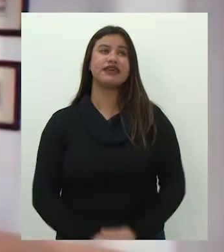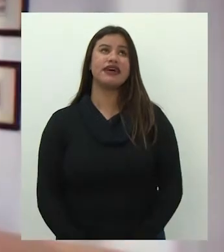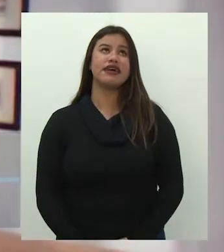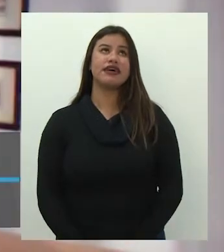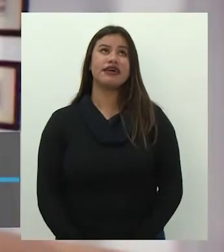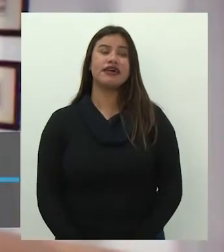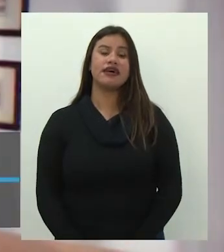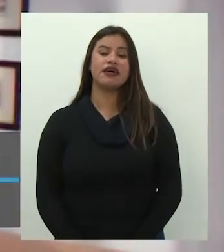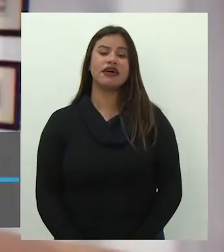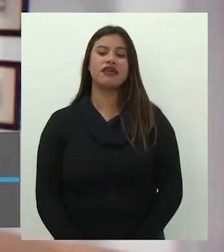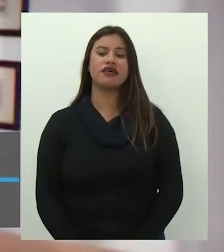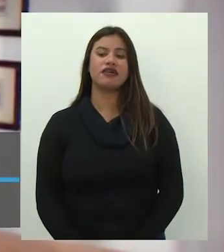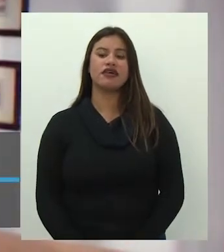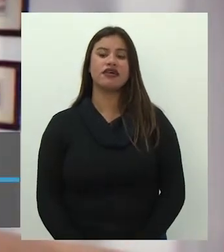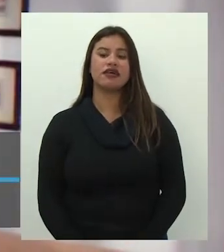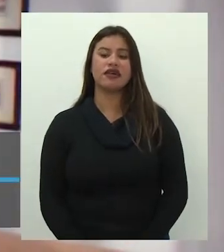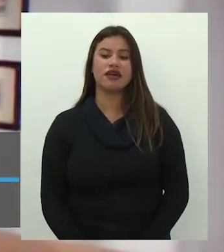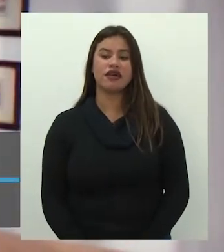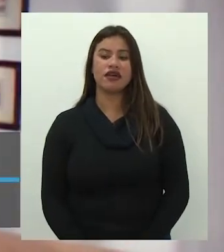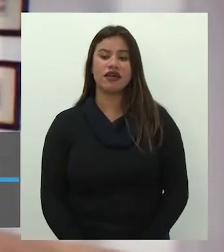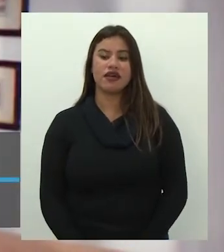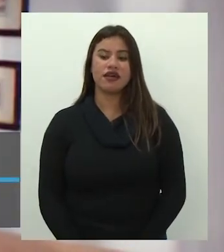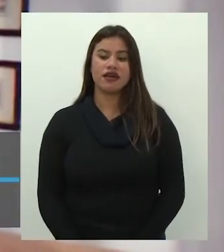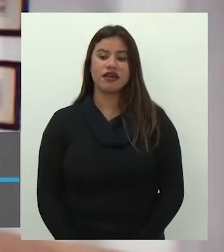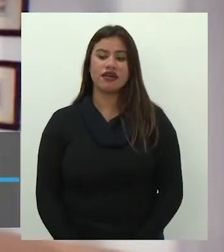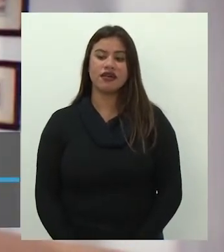é completamente